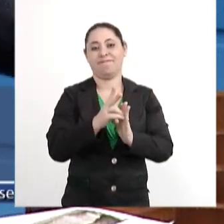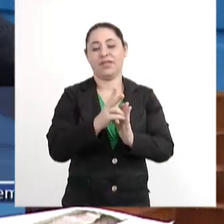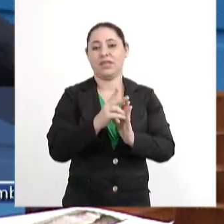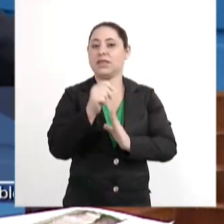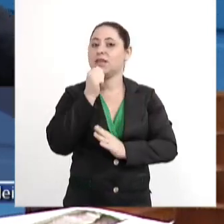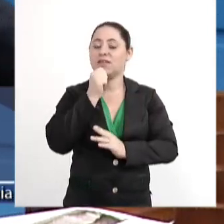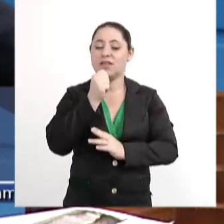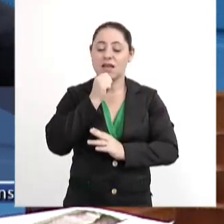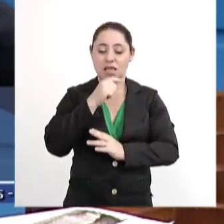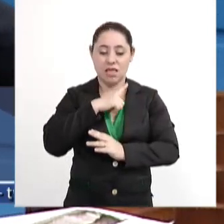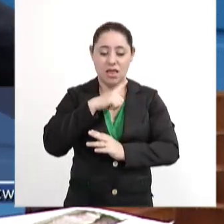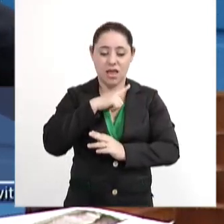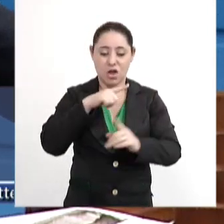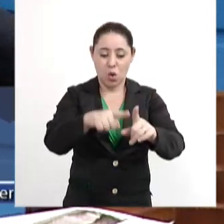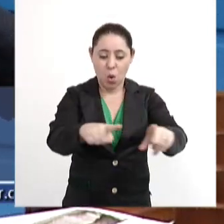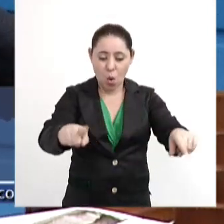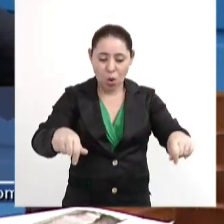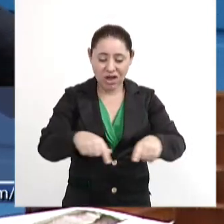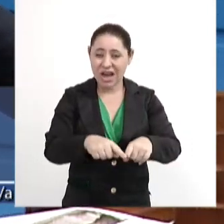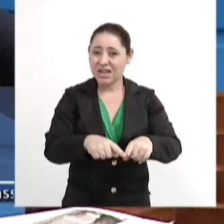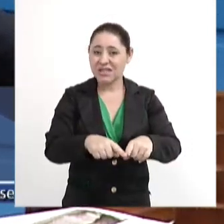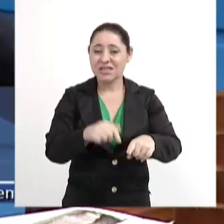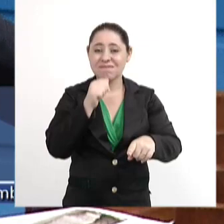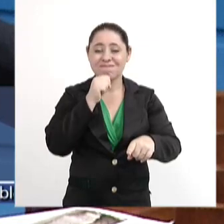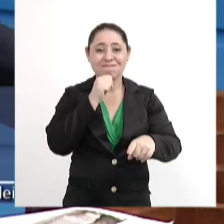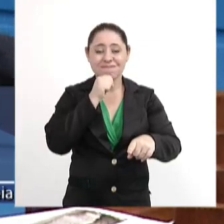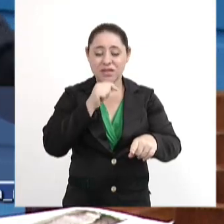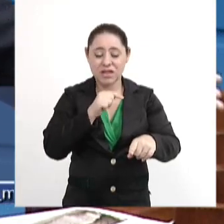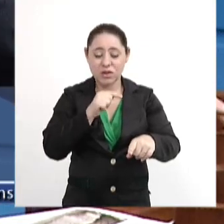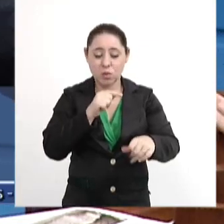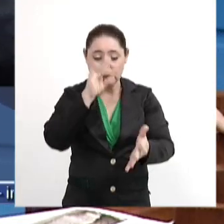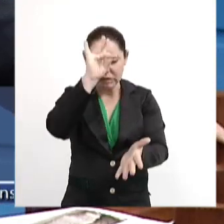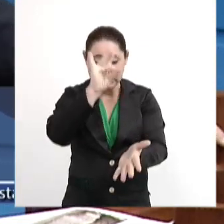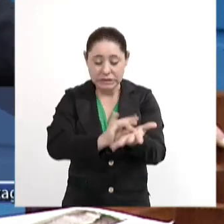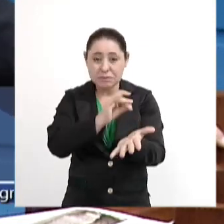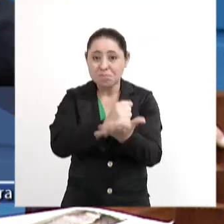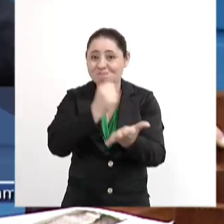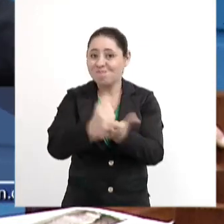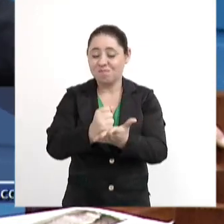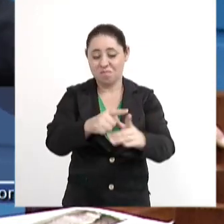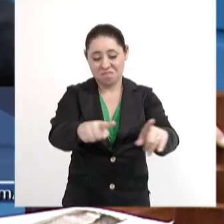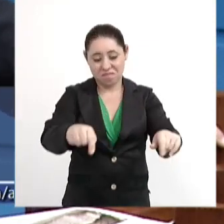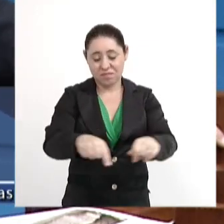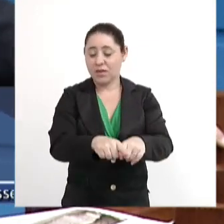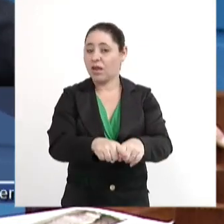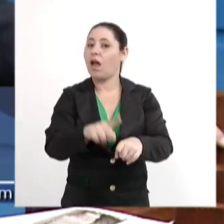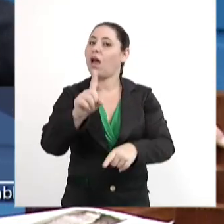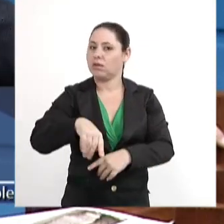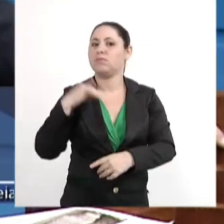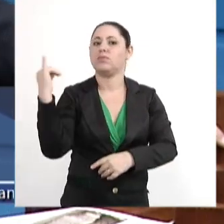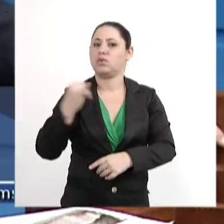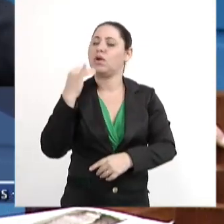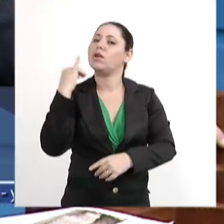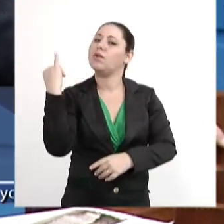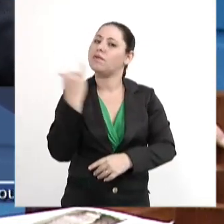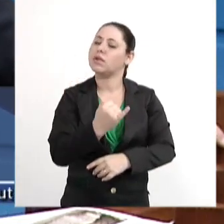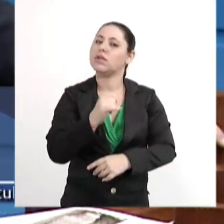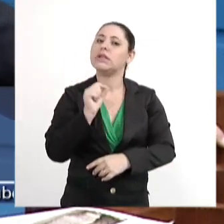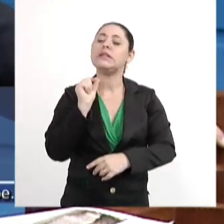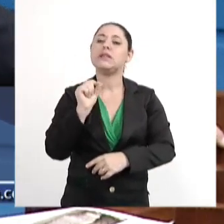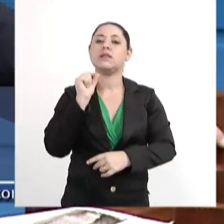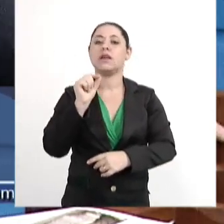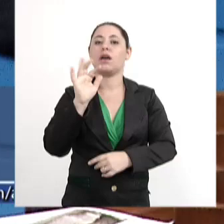não demarcadas. É importante a gente dizer que a